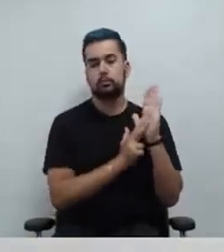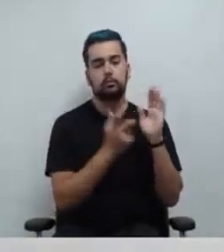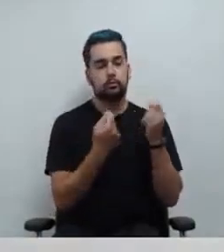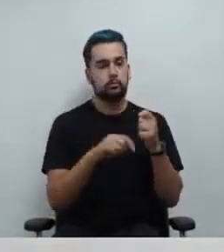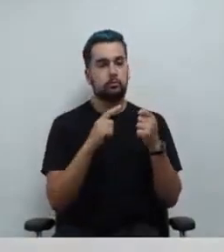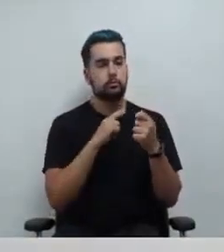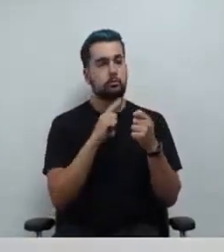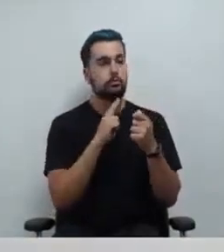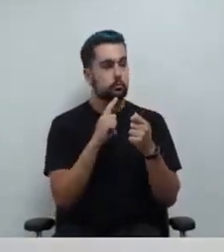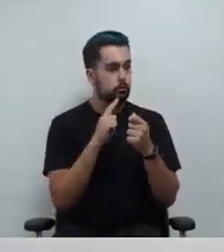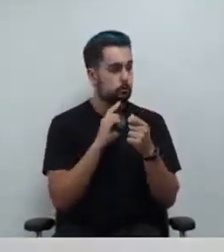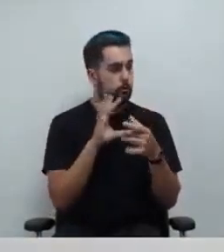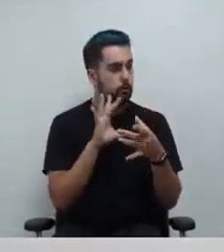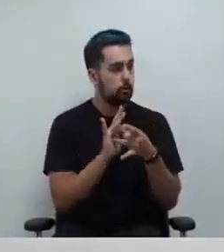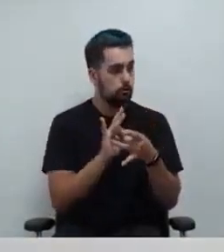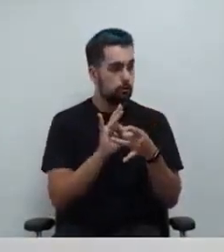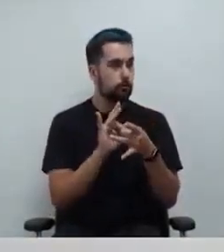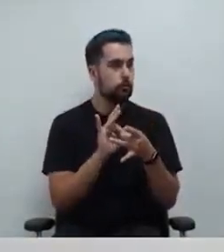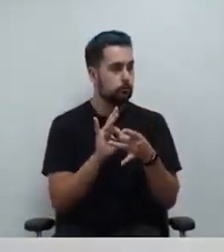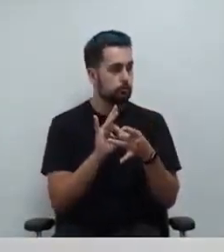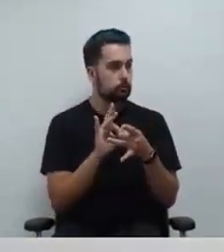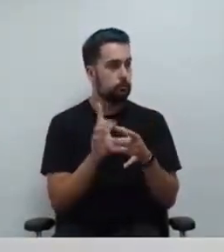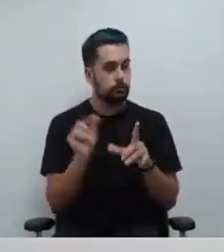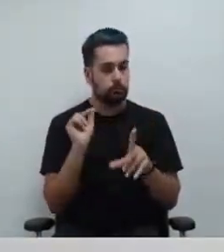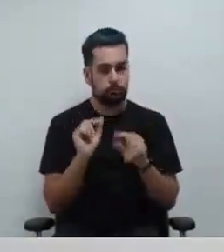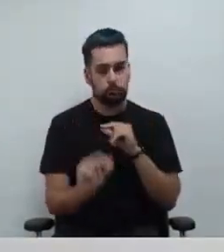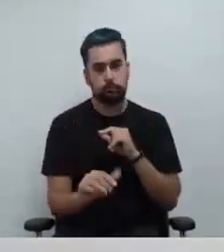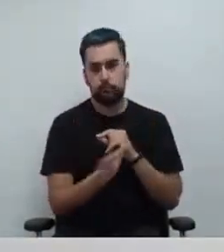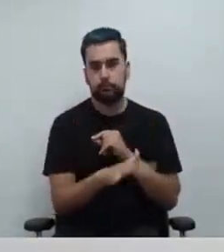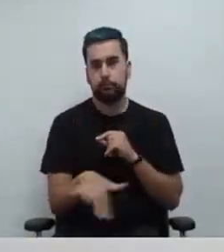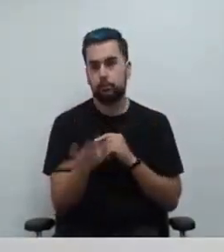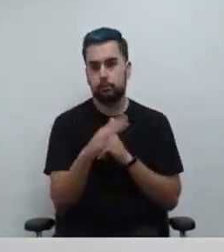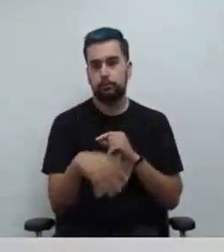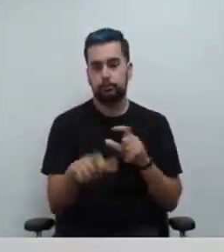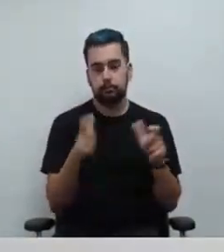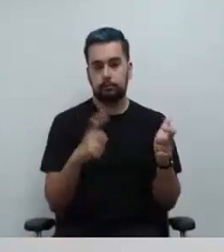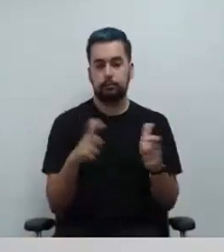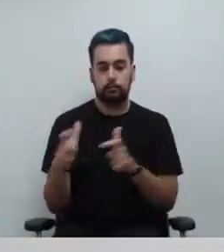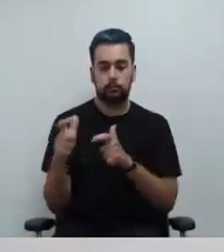essa concatenação, e uma definição com relação aos espaços e aos